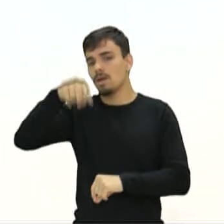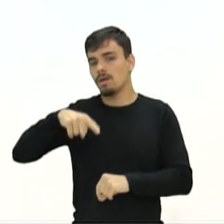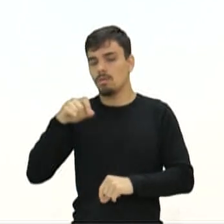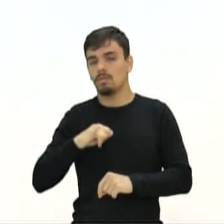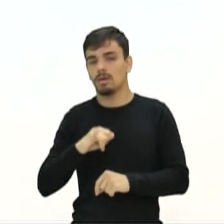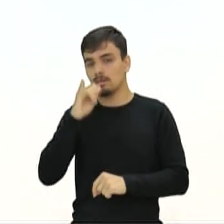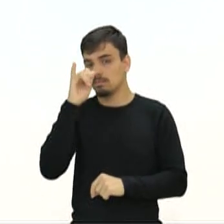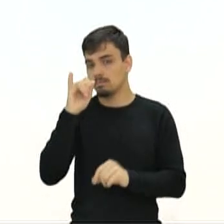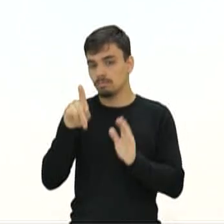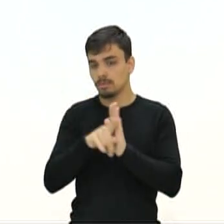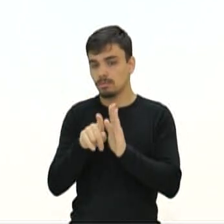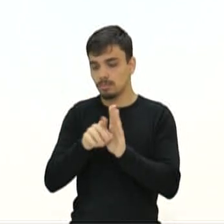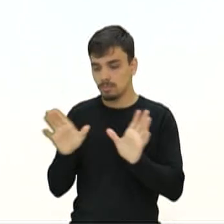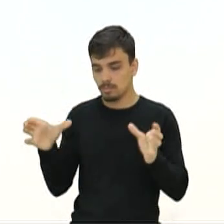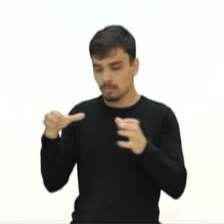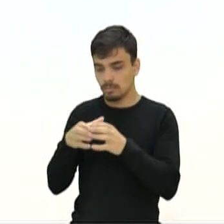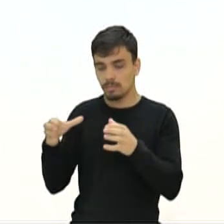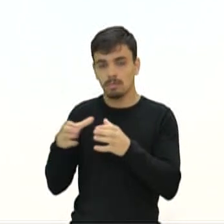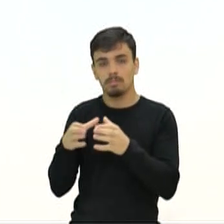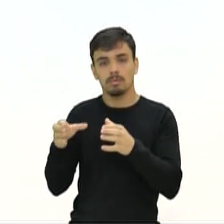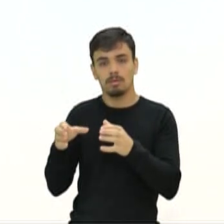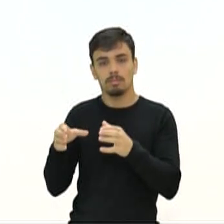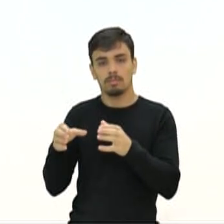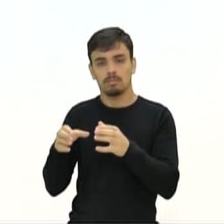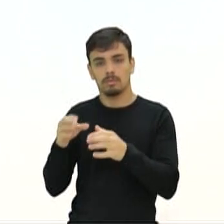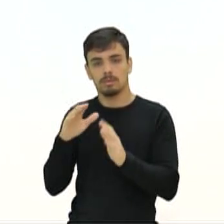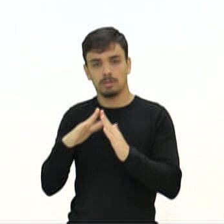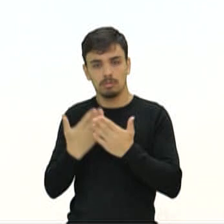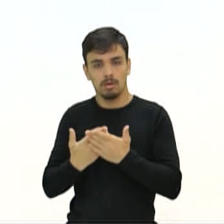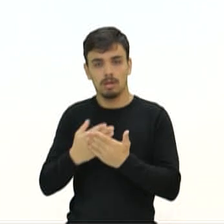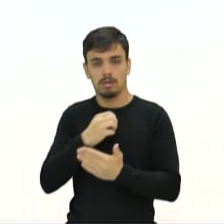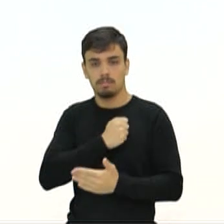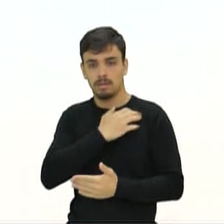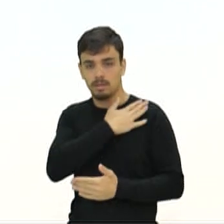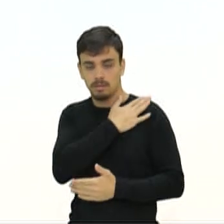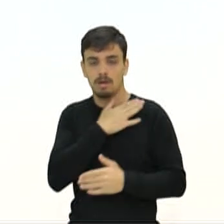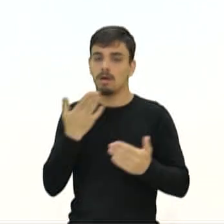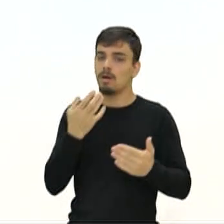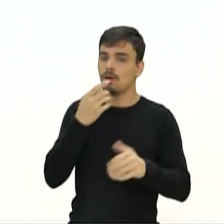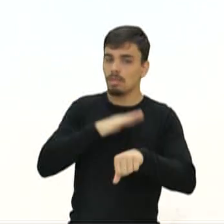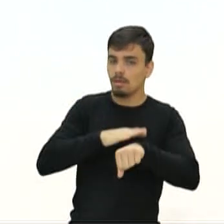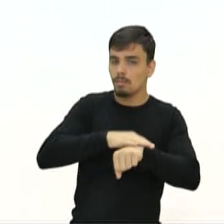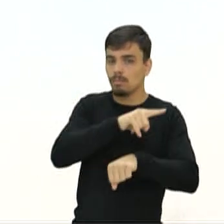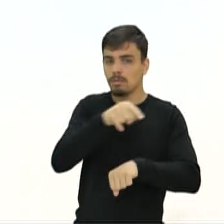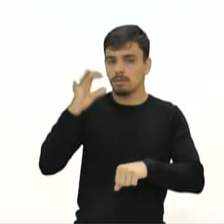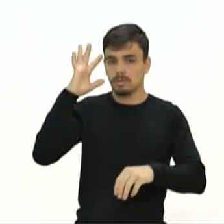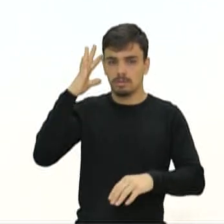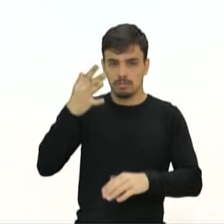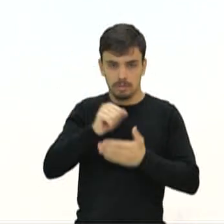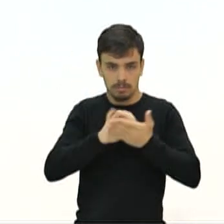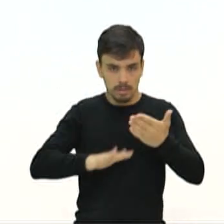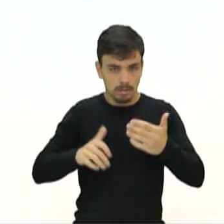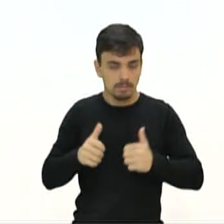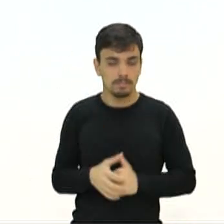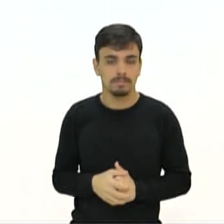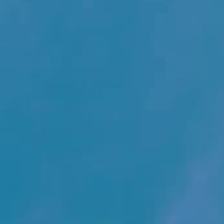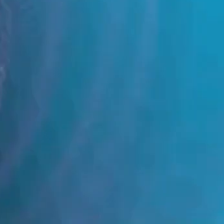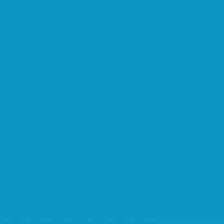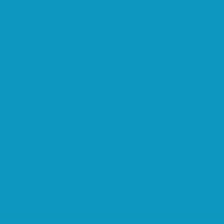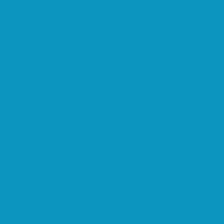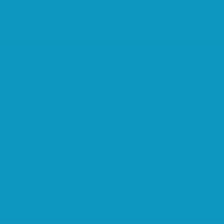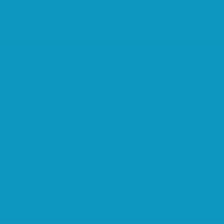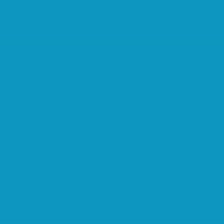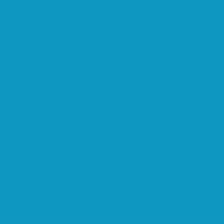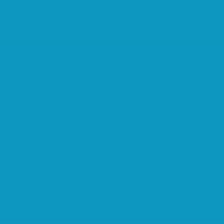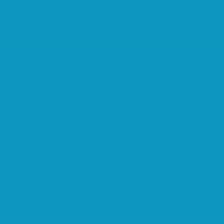instituto militar, tá? É uma boa questão. Então, vou dar um tempinho para que vocês resolvam essa questão.